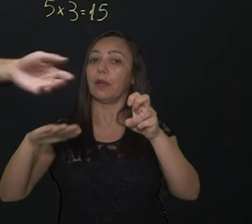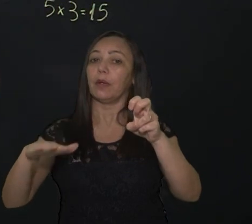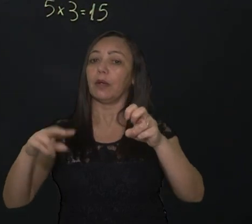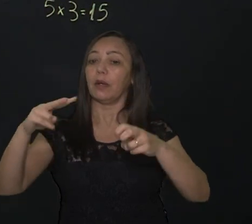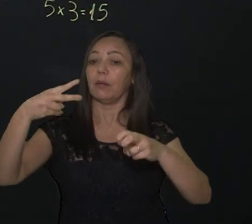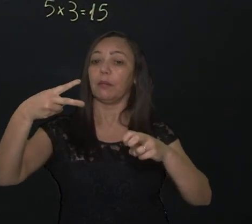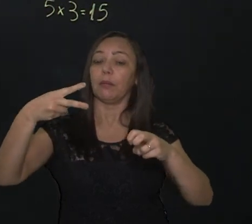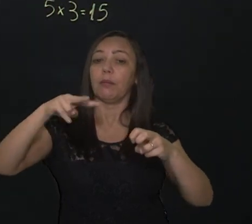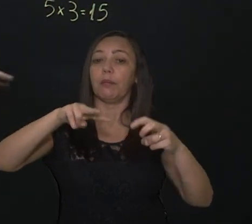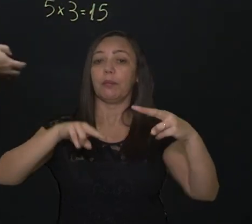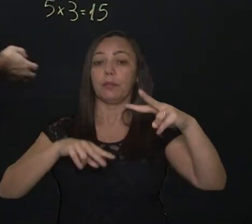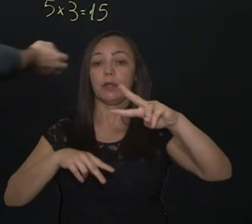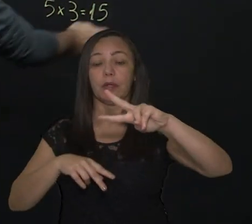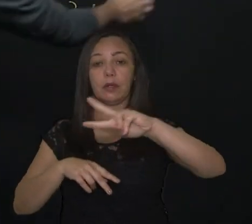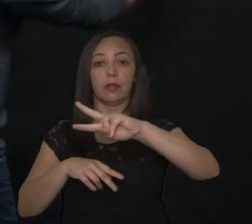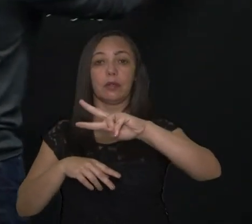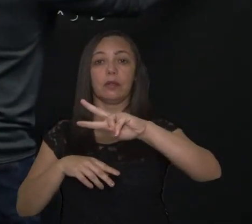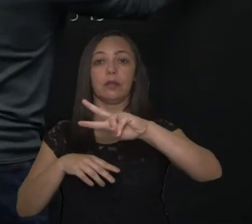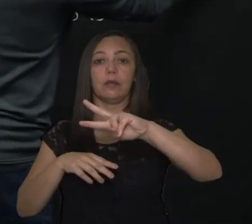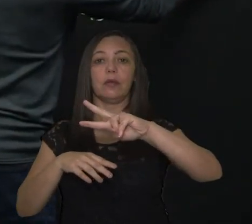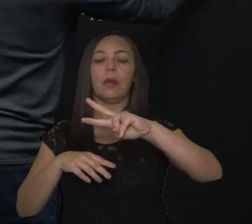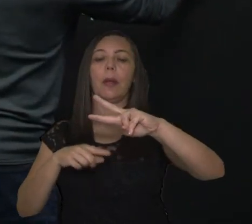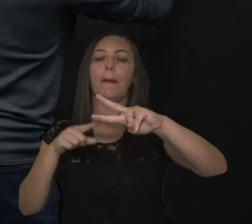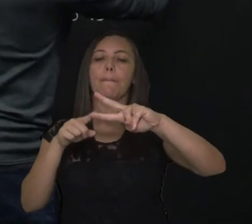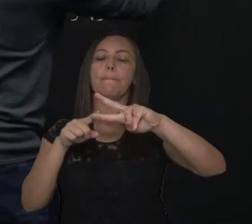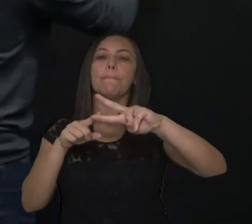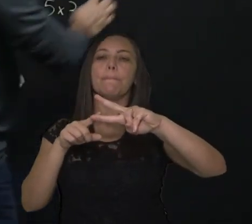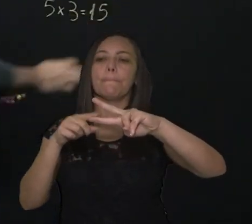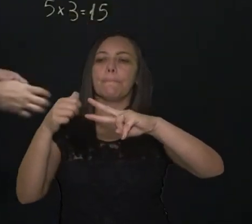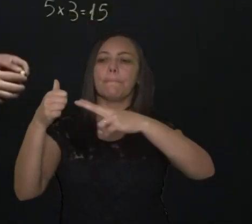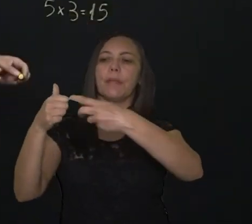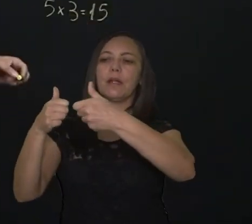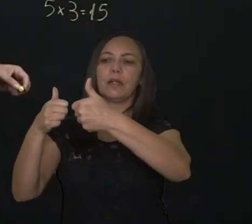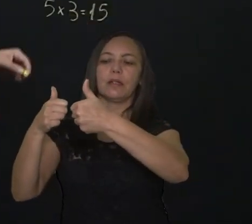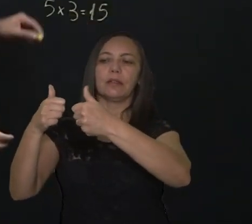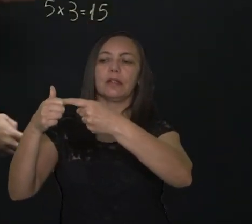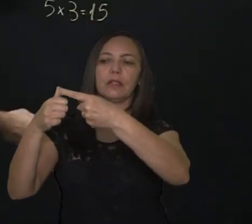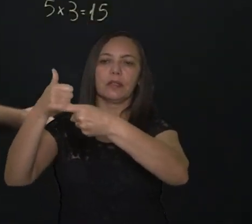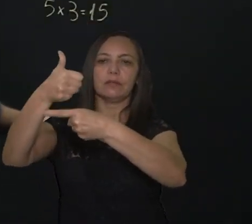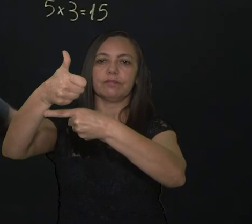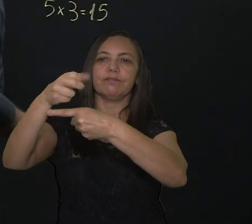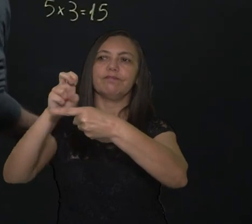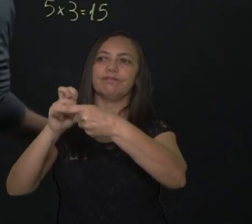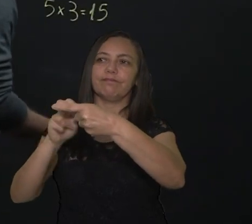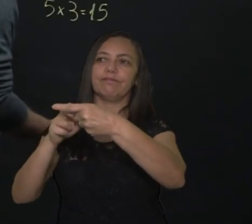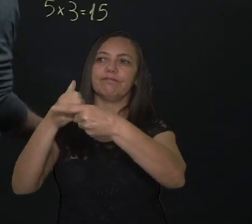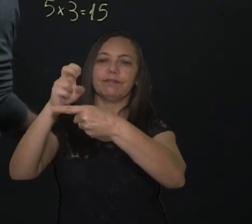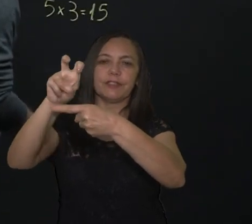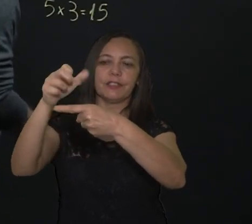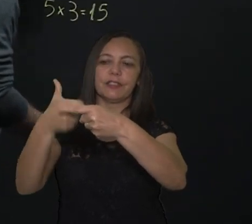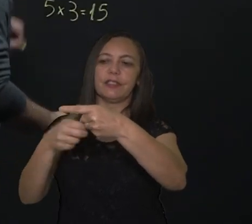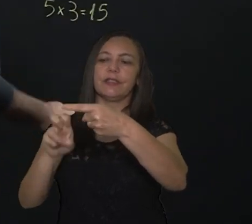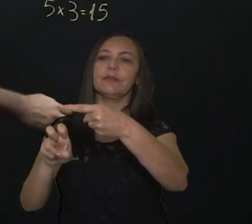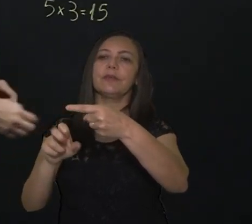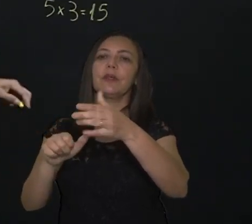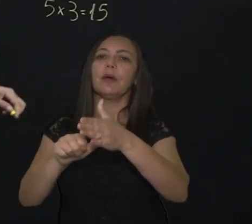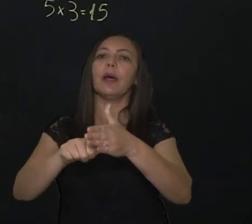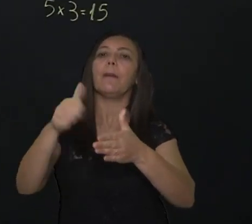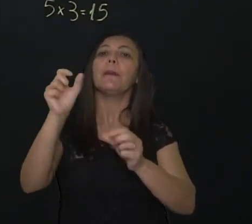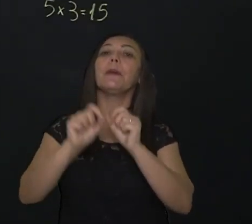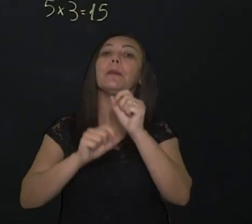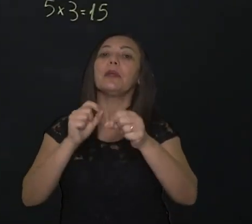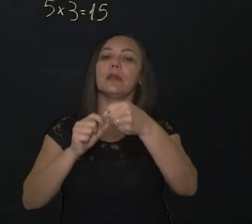menos 9. Sendo assim, então, como menos 5 é maior do que menos 9, automaticamente essa